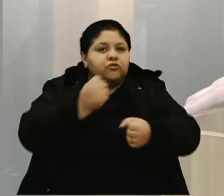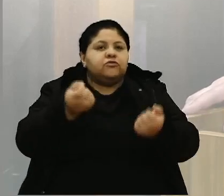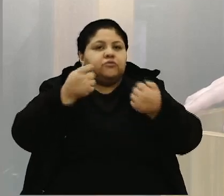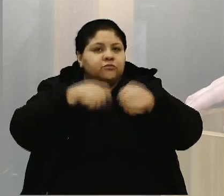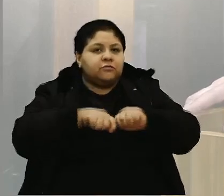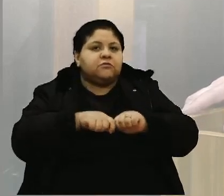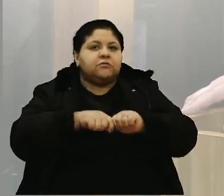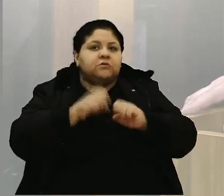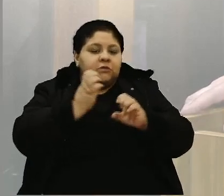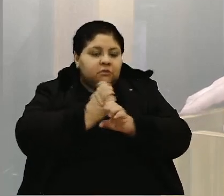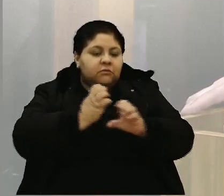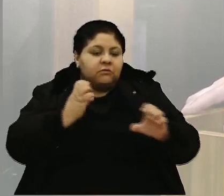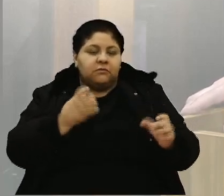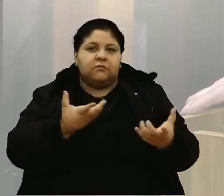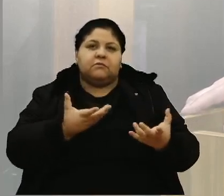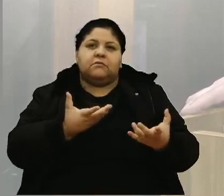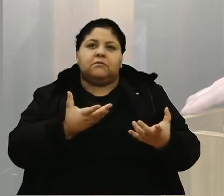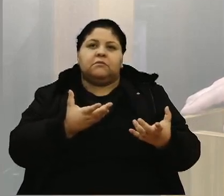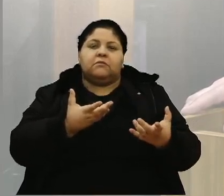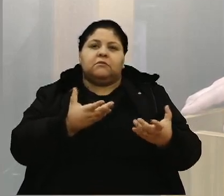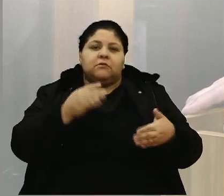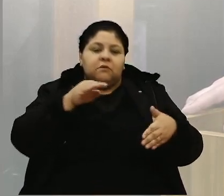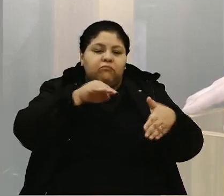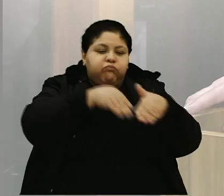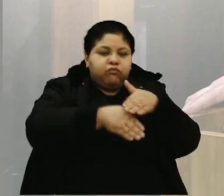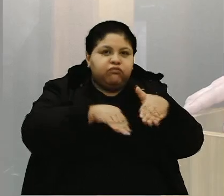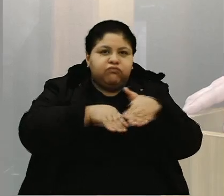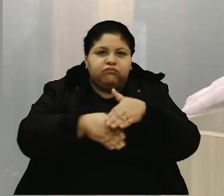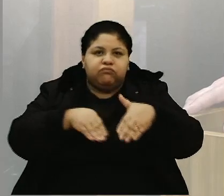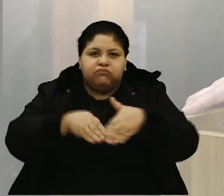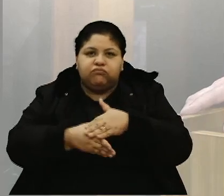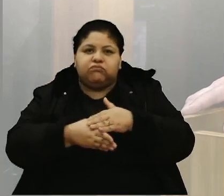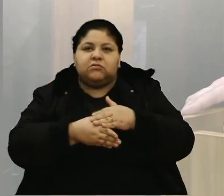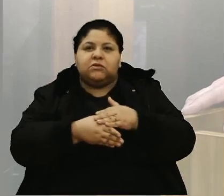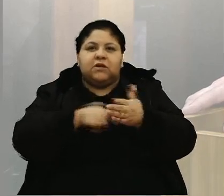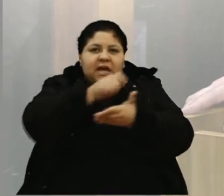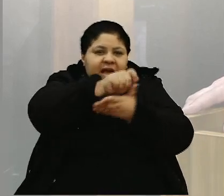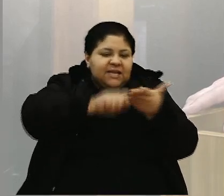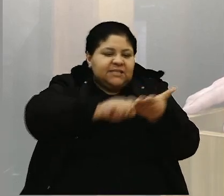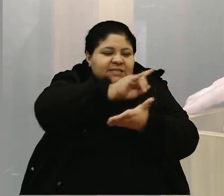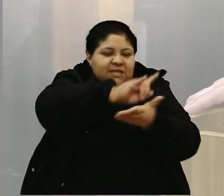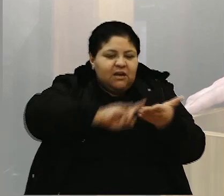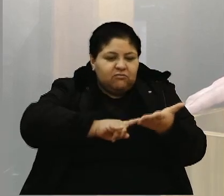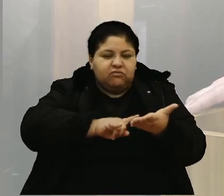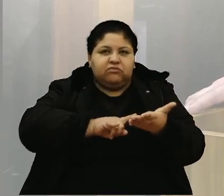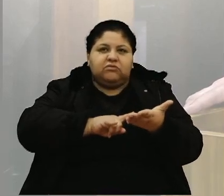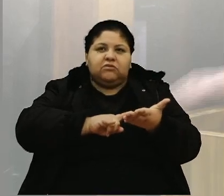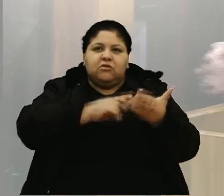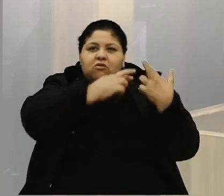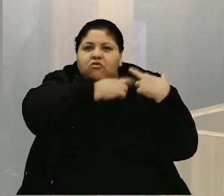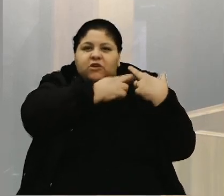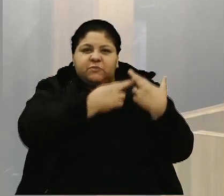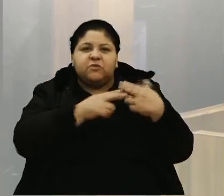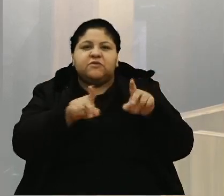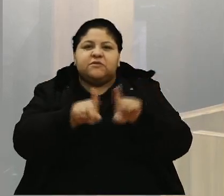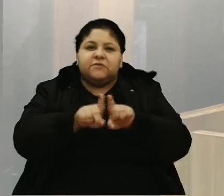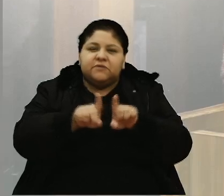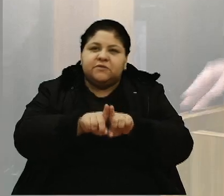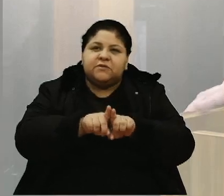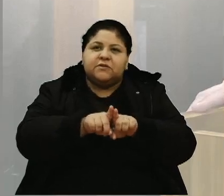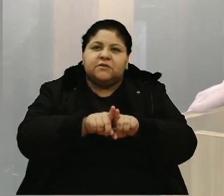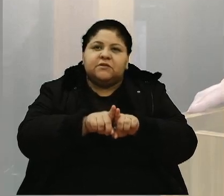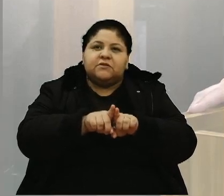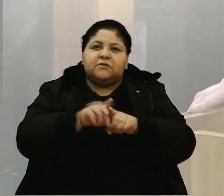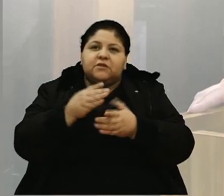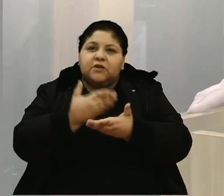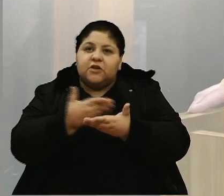botar engenheiro, botar material, assinar RT, botar um responsável se está interditada e botar de pé a UBS